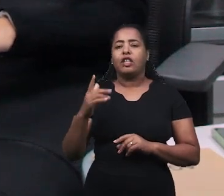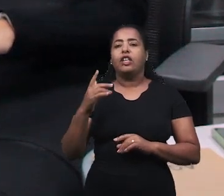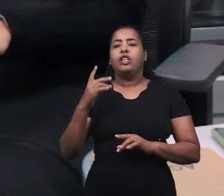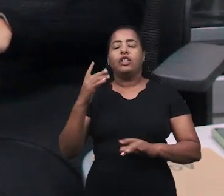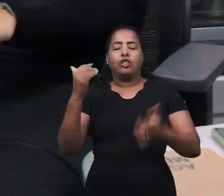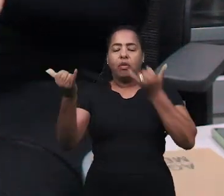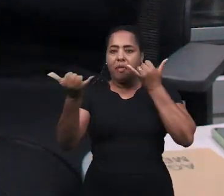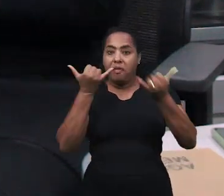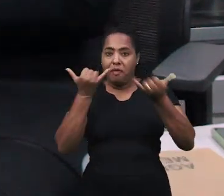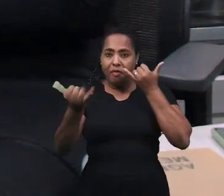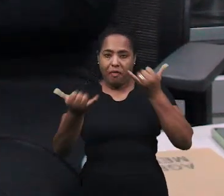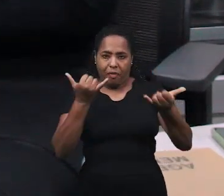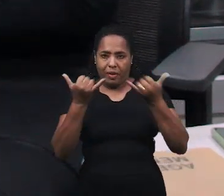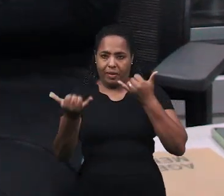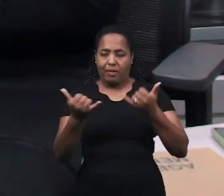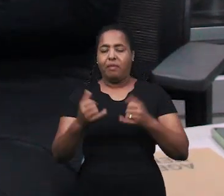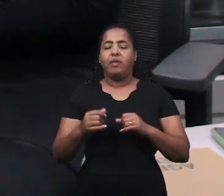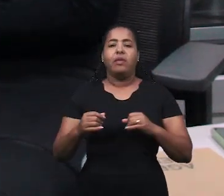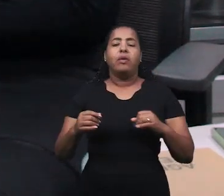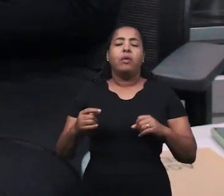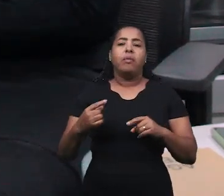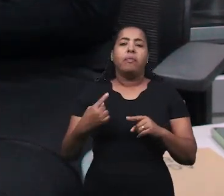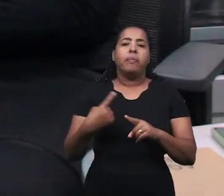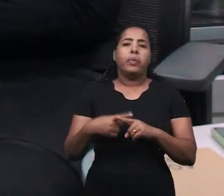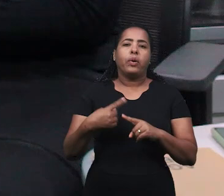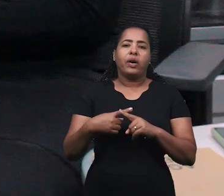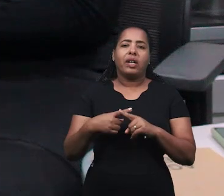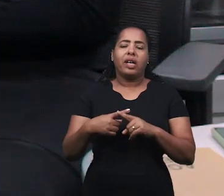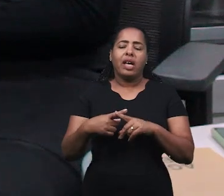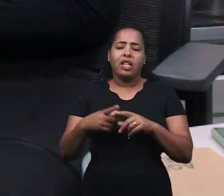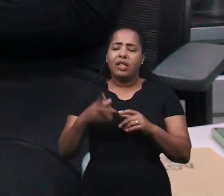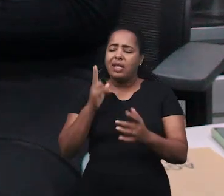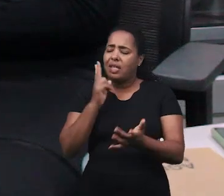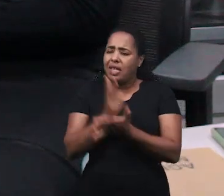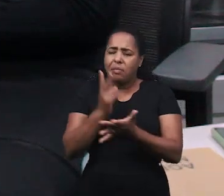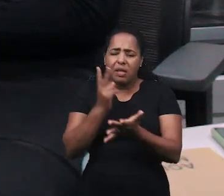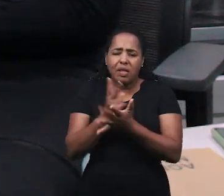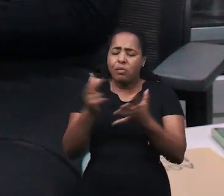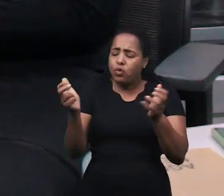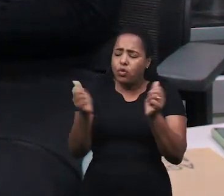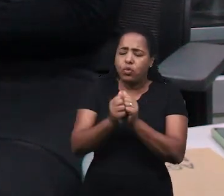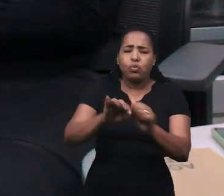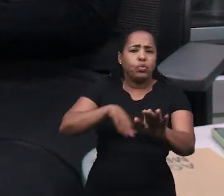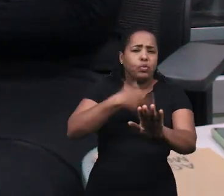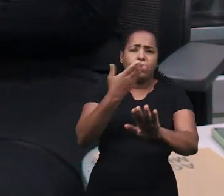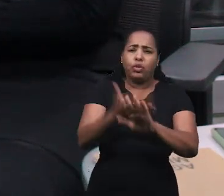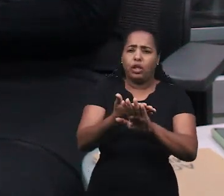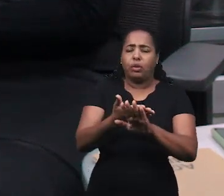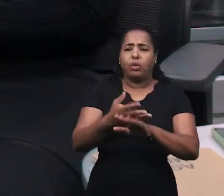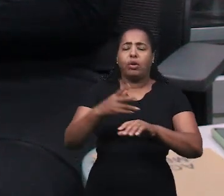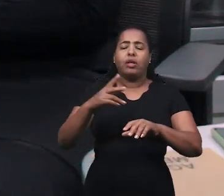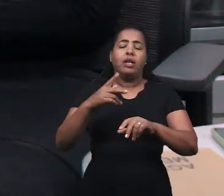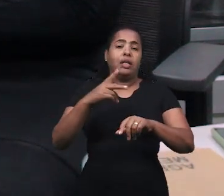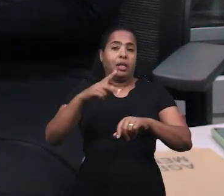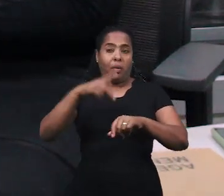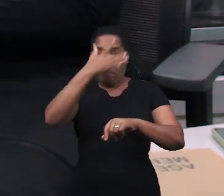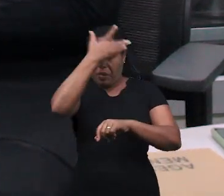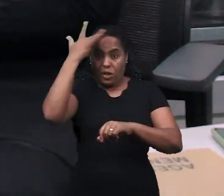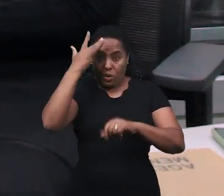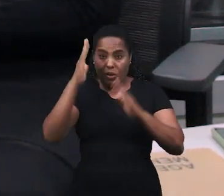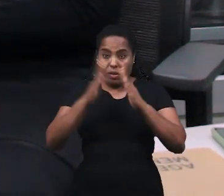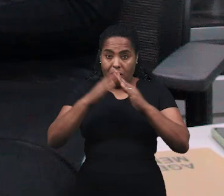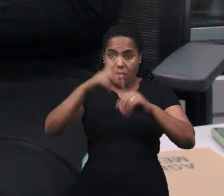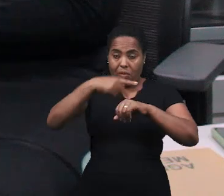um veículo de informação e tudo mais. É tanto uma companhia diária, como também a ligação desses irmãos do exterior com o